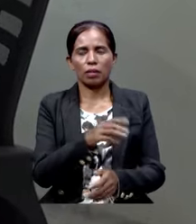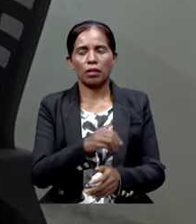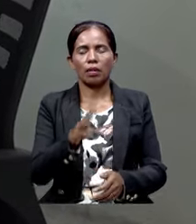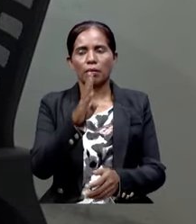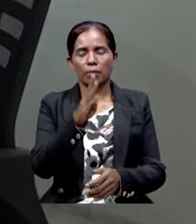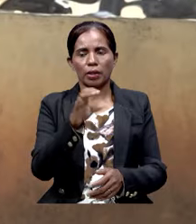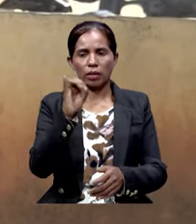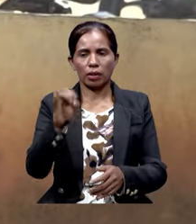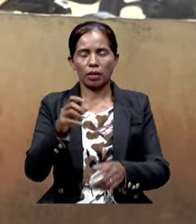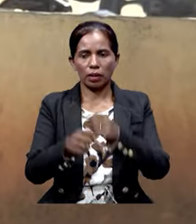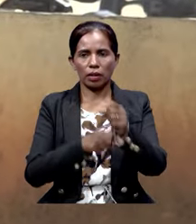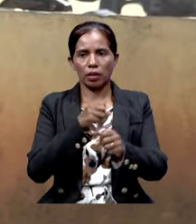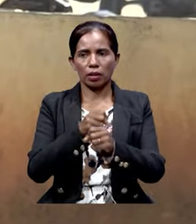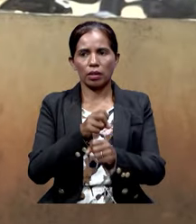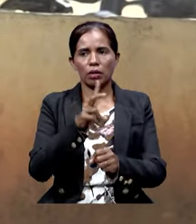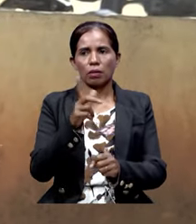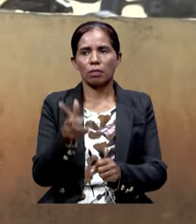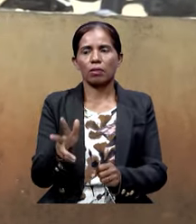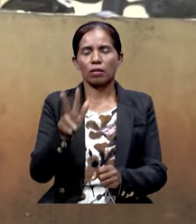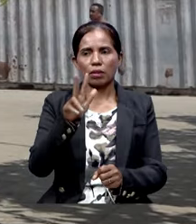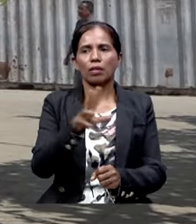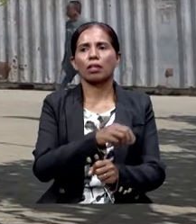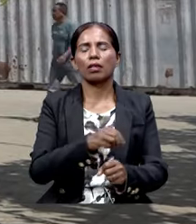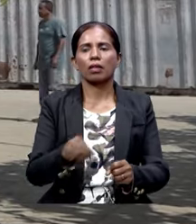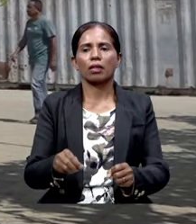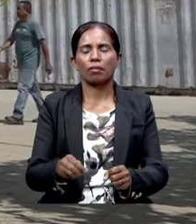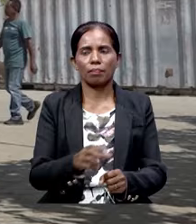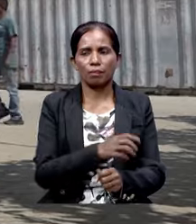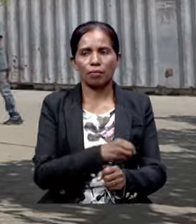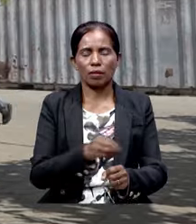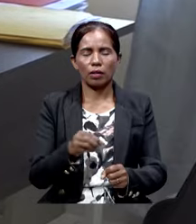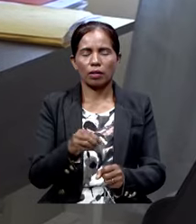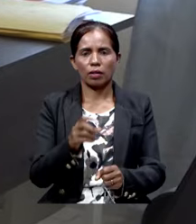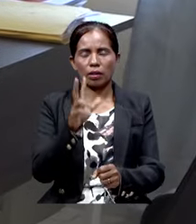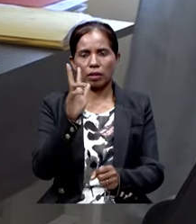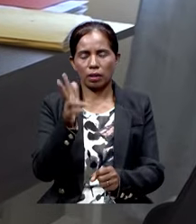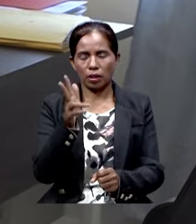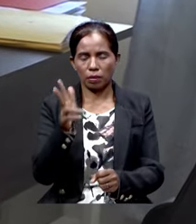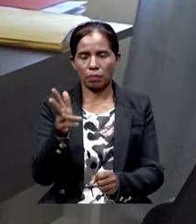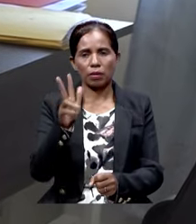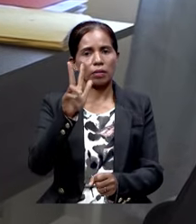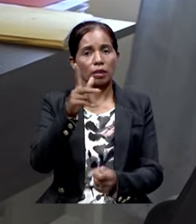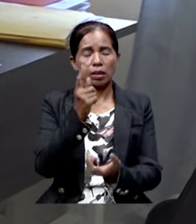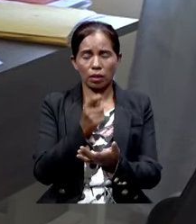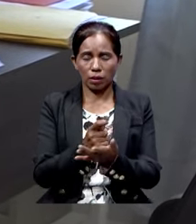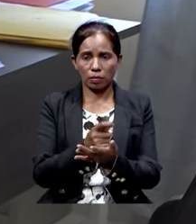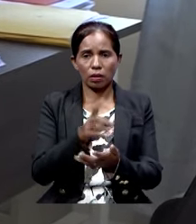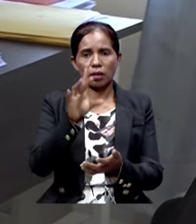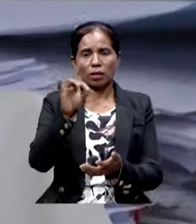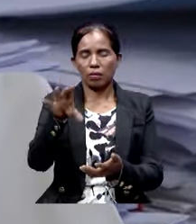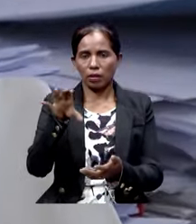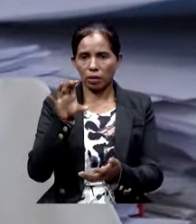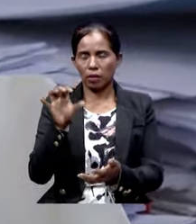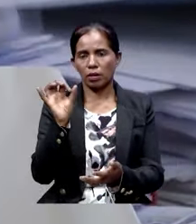bilhete de identidade e atina Rio Rua Ronulo Racentolo, MAC Rio Tolo Nulo Racentolo, Ato Sualo